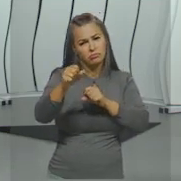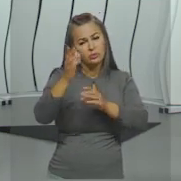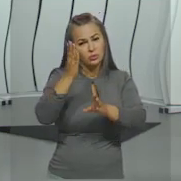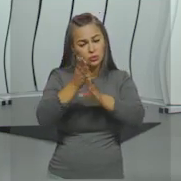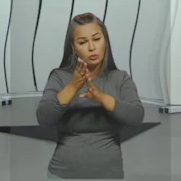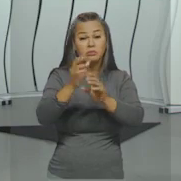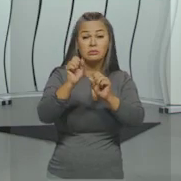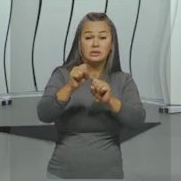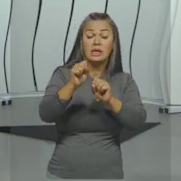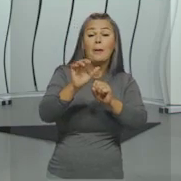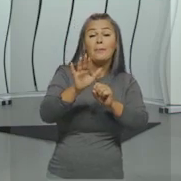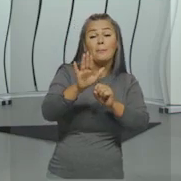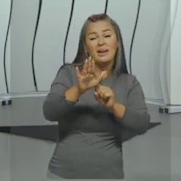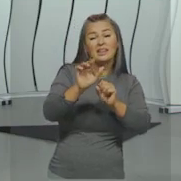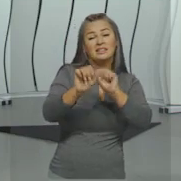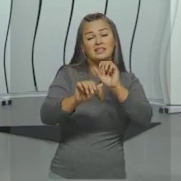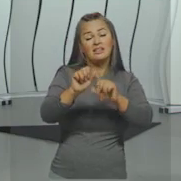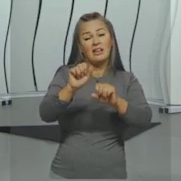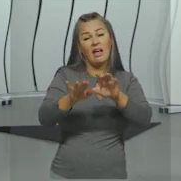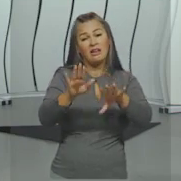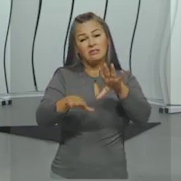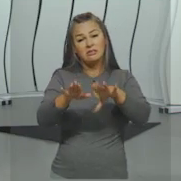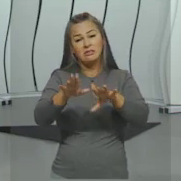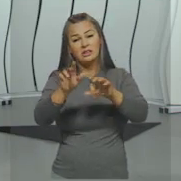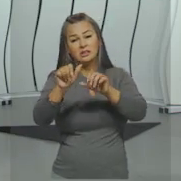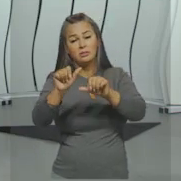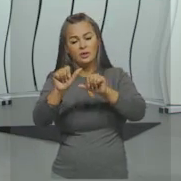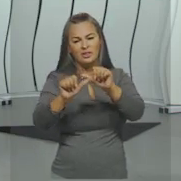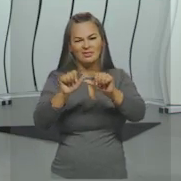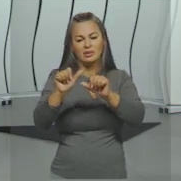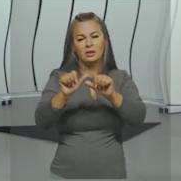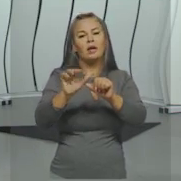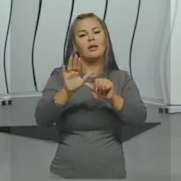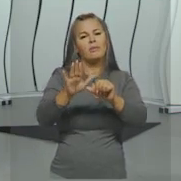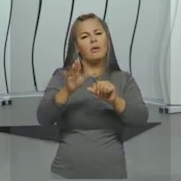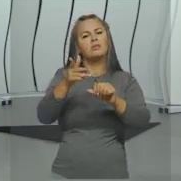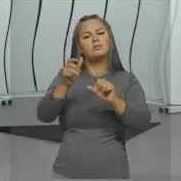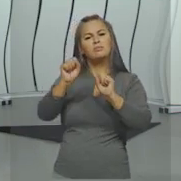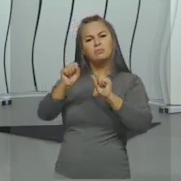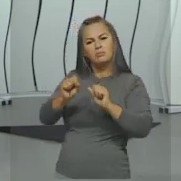as previsões mais próximas, 1, 2, 3 dias, normalmente são bem confiáveis.